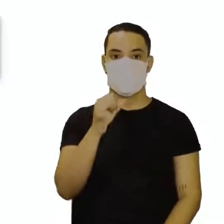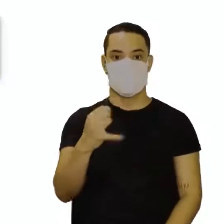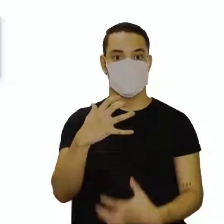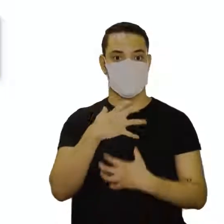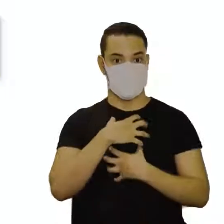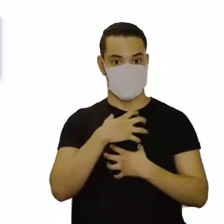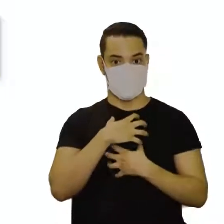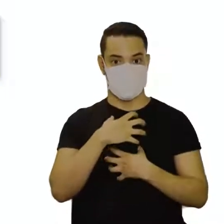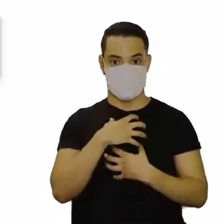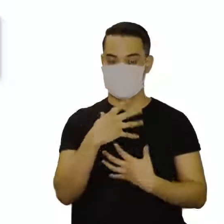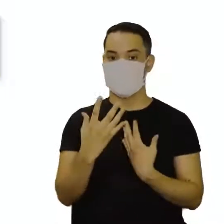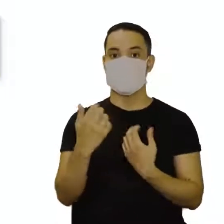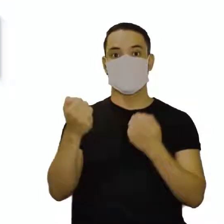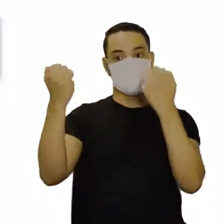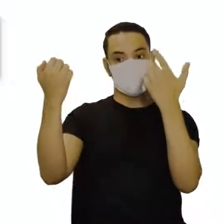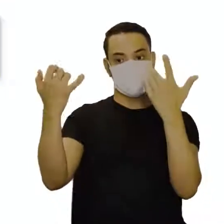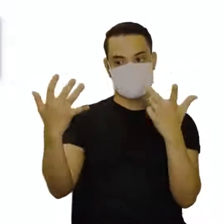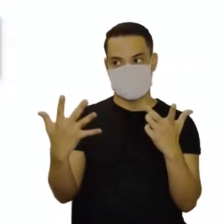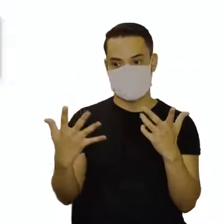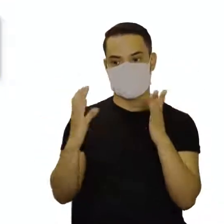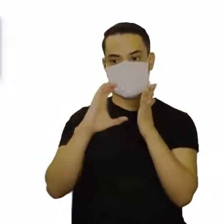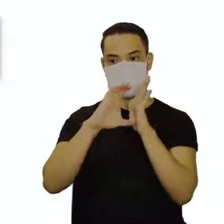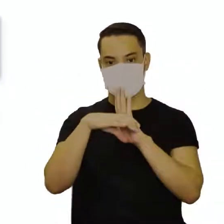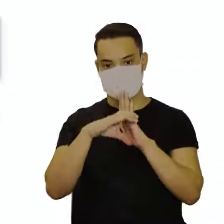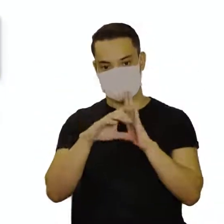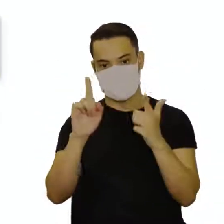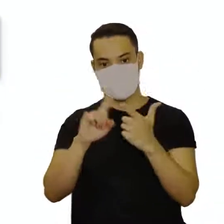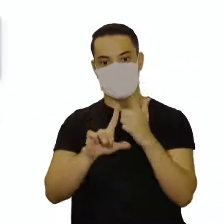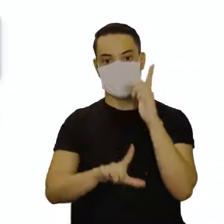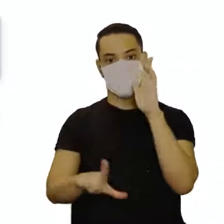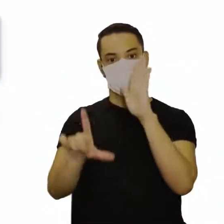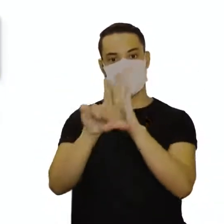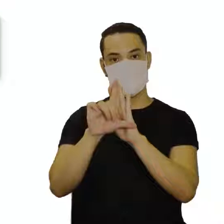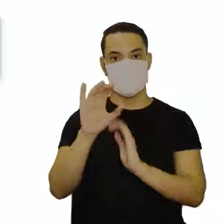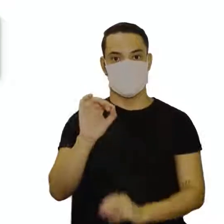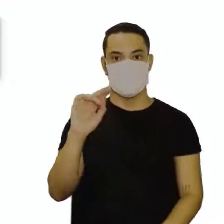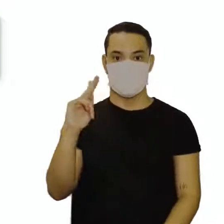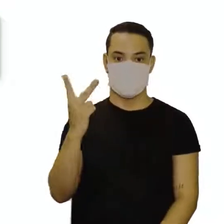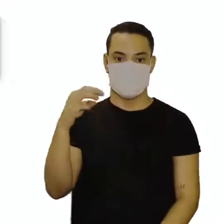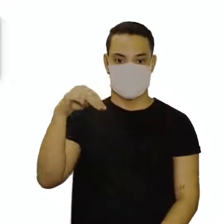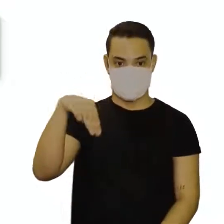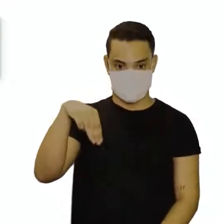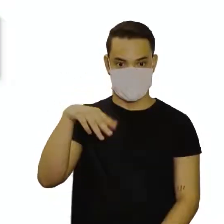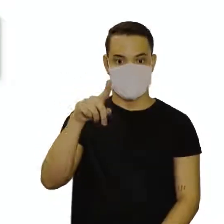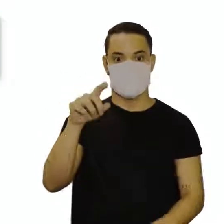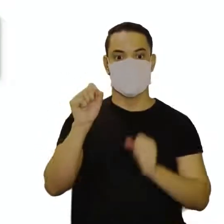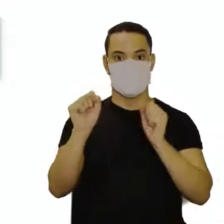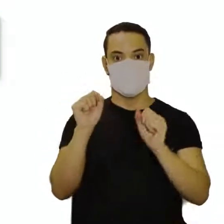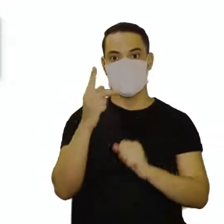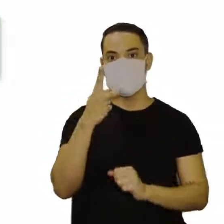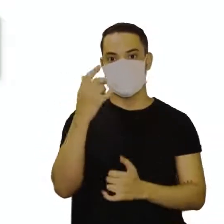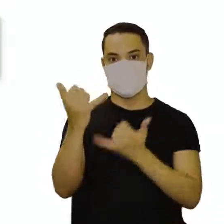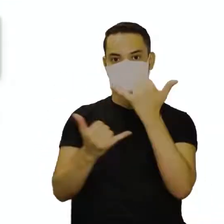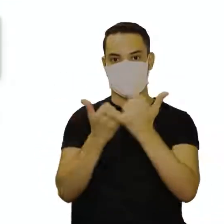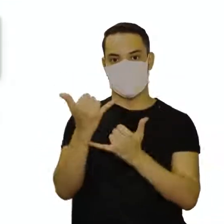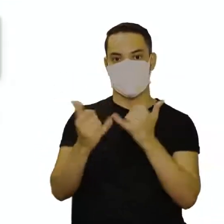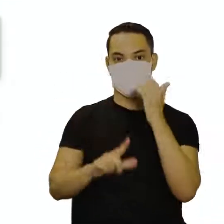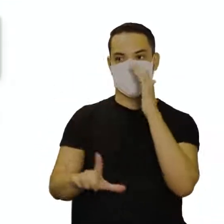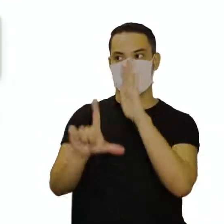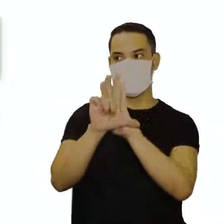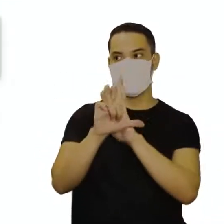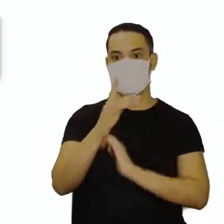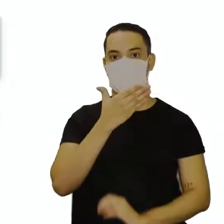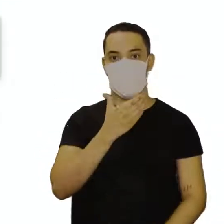Falar a definição de tensão, a lei de Ohm, até para brincar você pode falar que é a lei do Ohm, né? A lei de